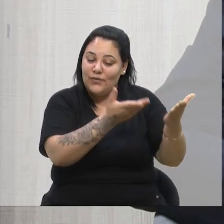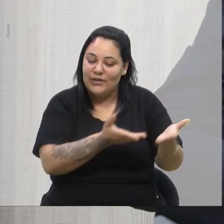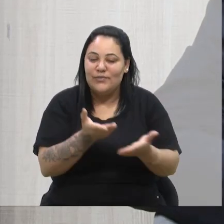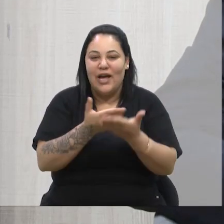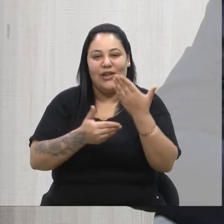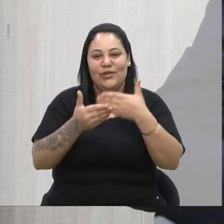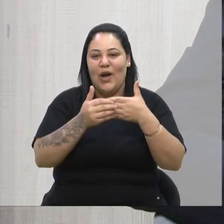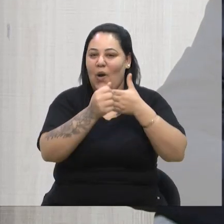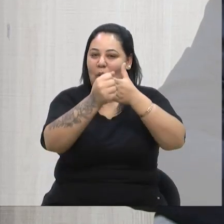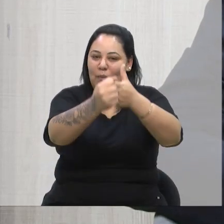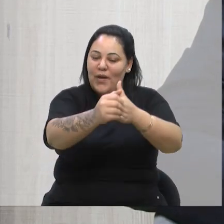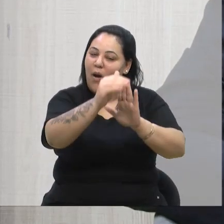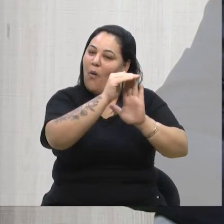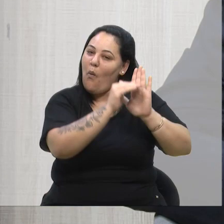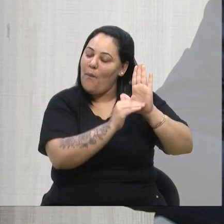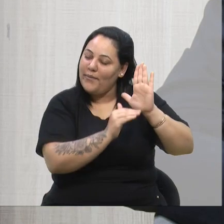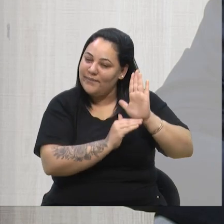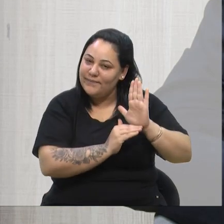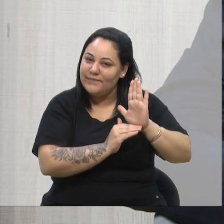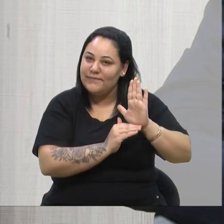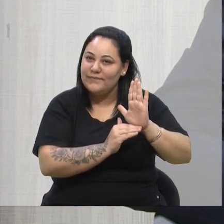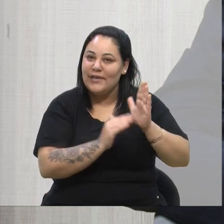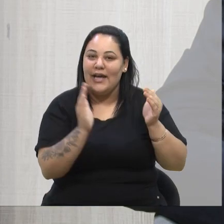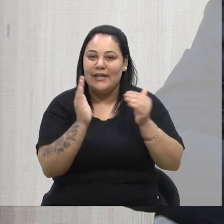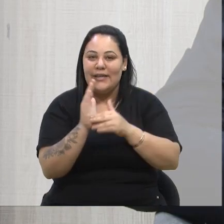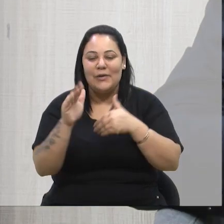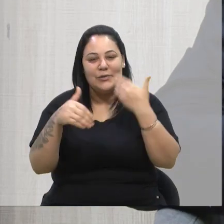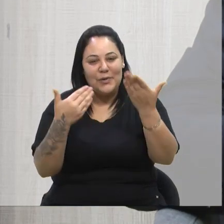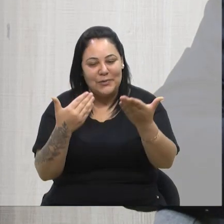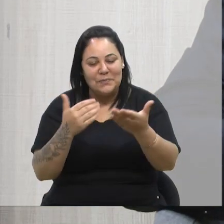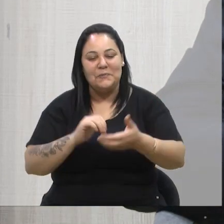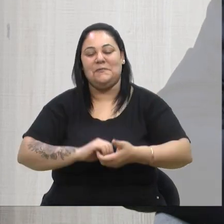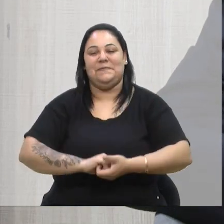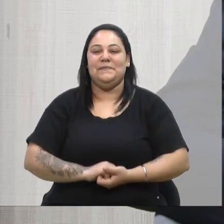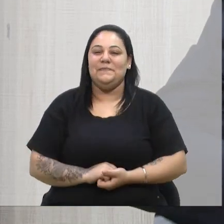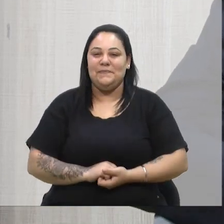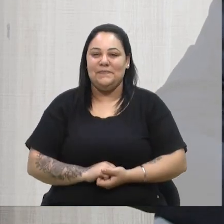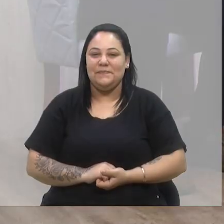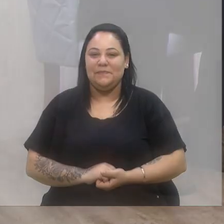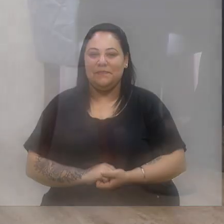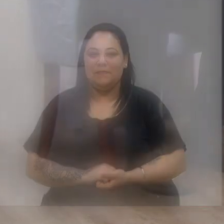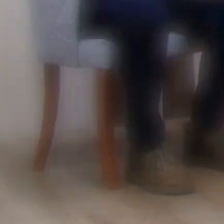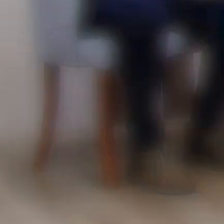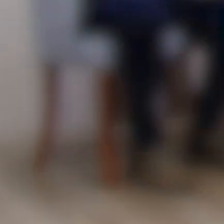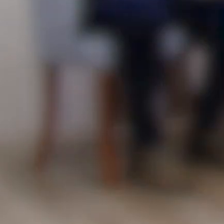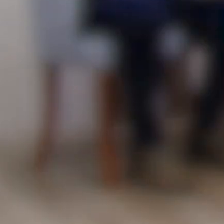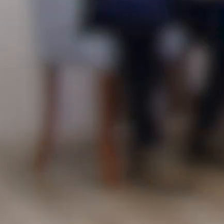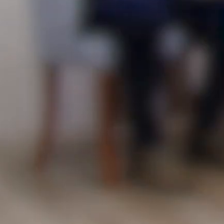convidamos a todos que continuem acompanhando a nossa programação. Até o nosso próximo encontro.